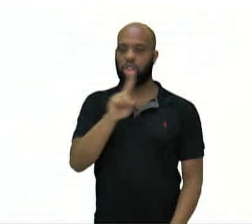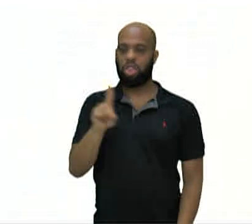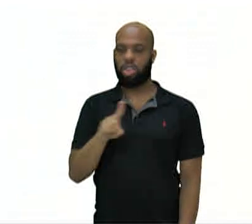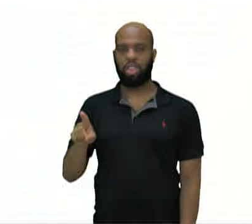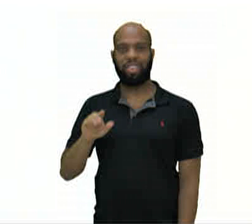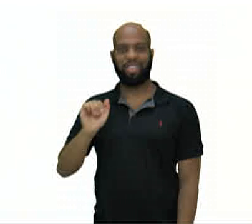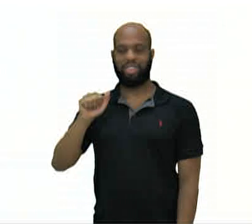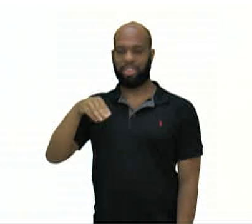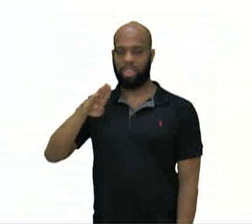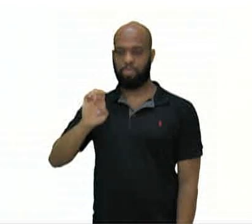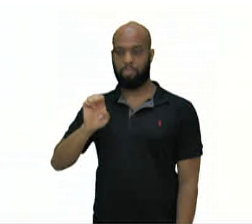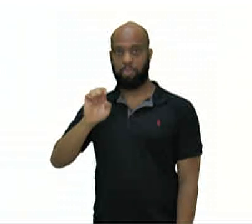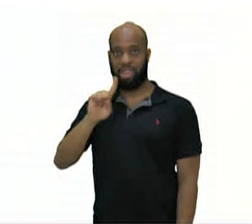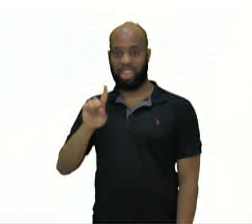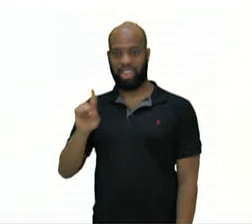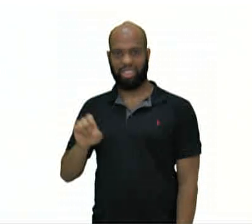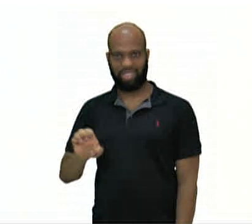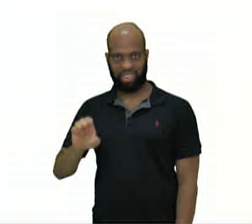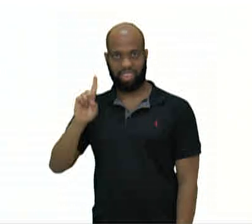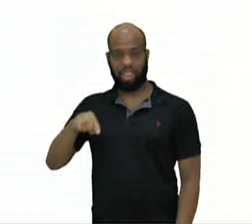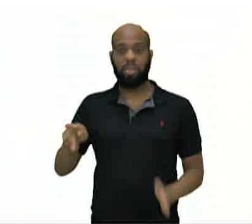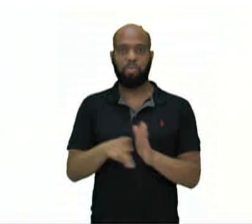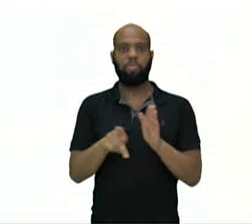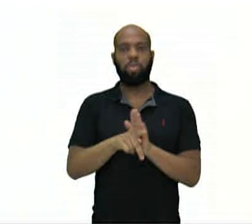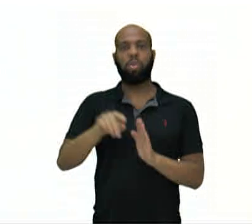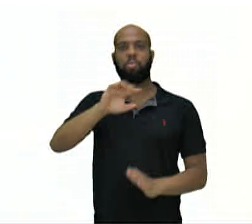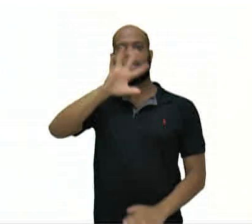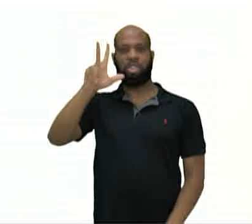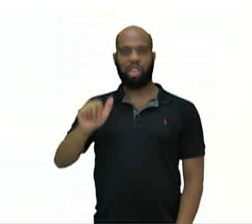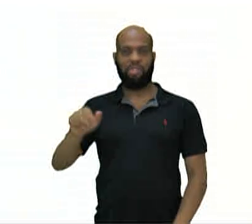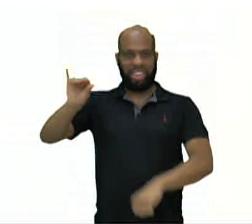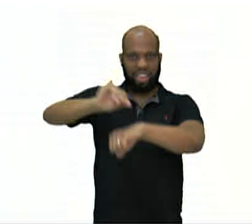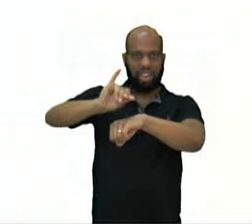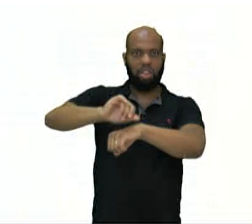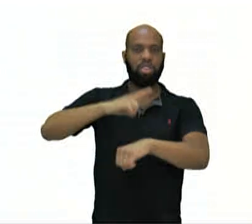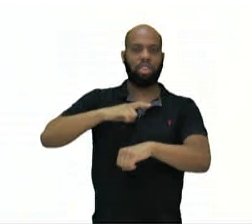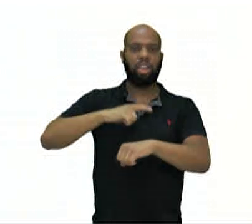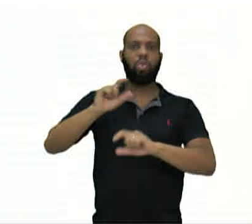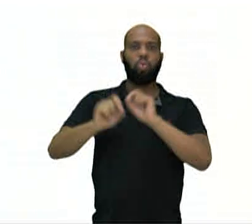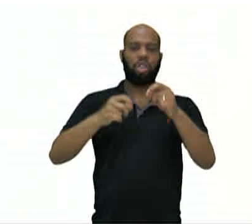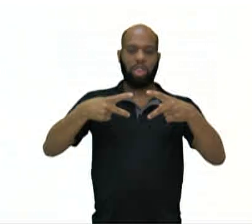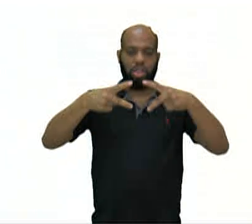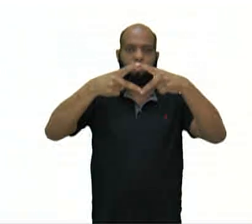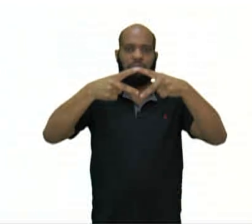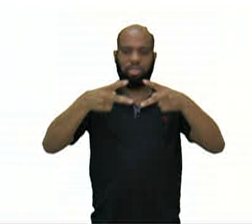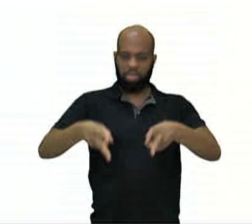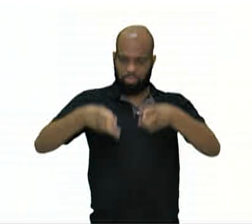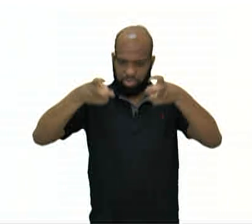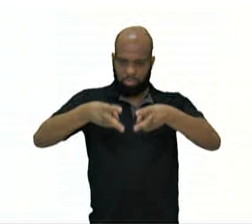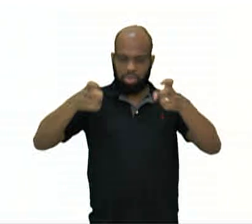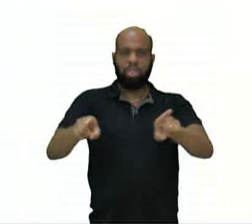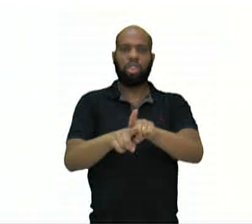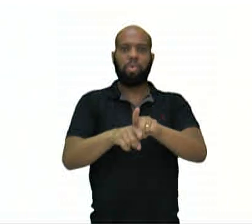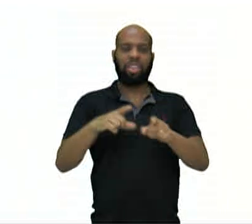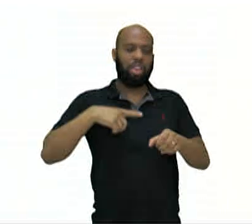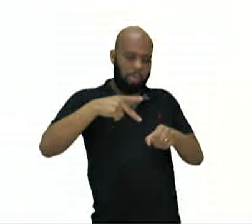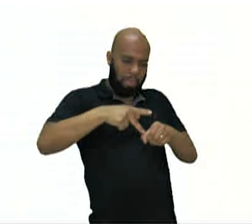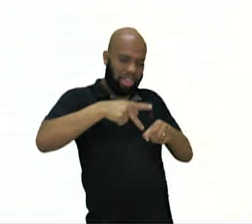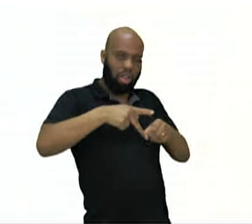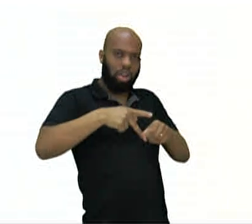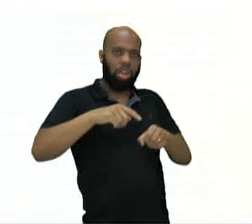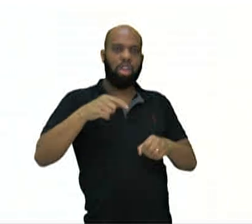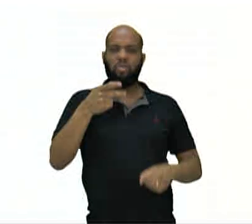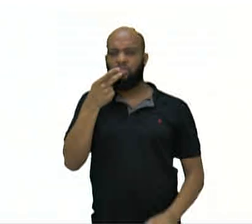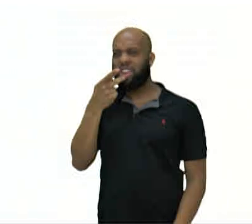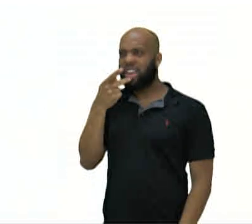África Central, e onde ocorre grande atividade mineradora como o diamante e o petróleo. Aquela hora que eu falei era o